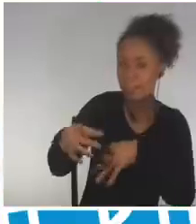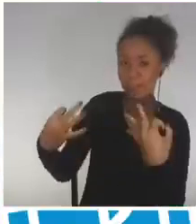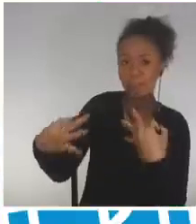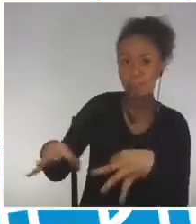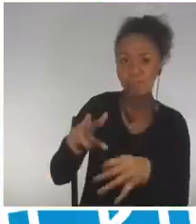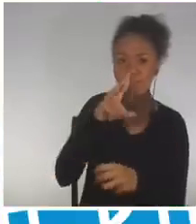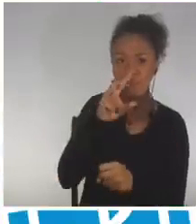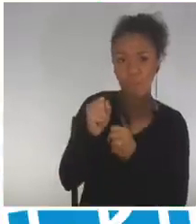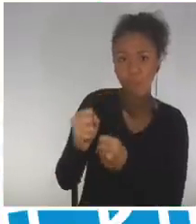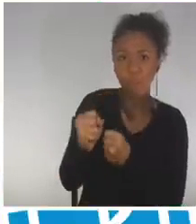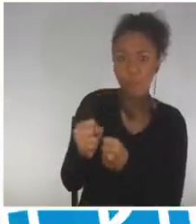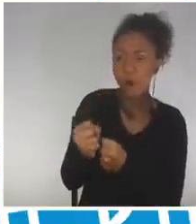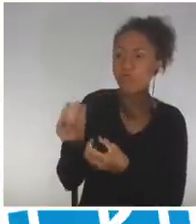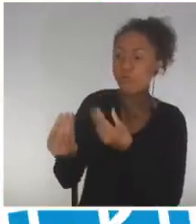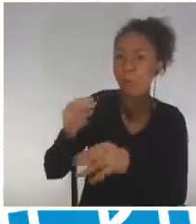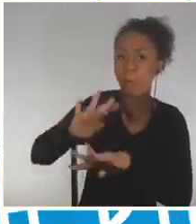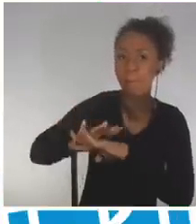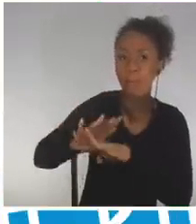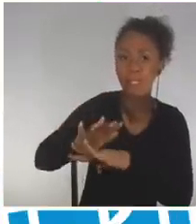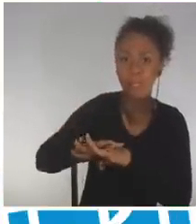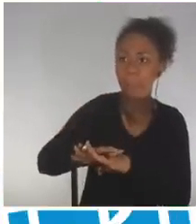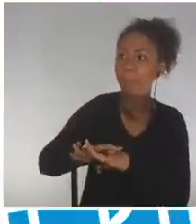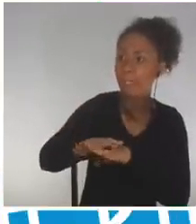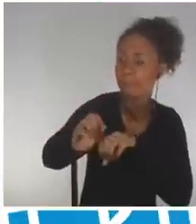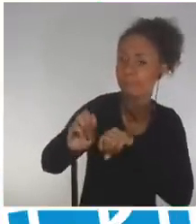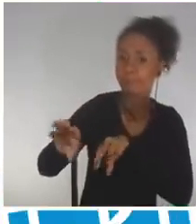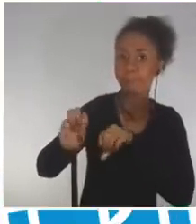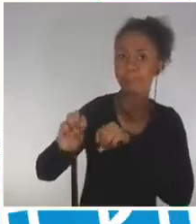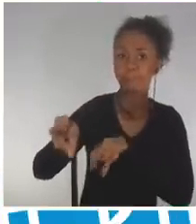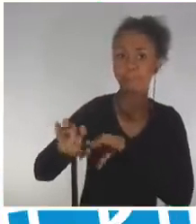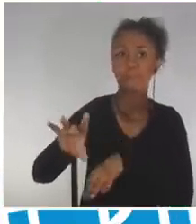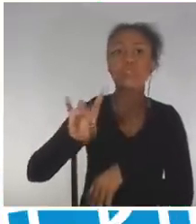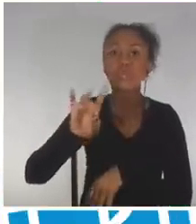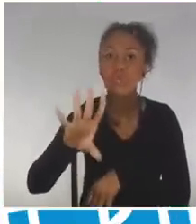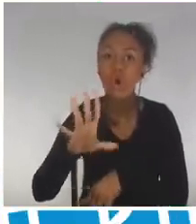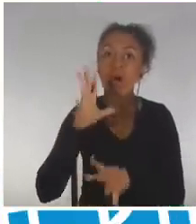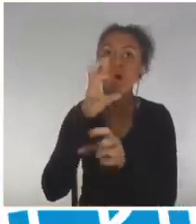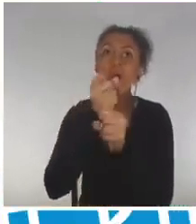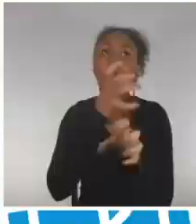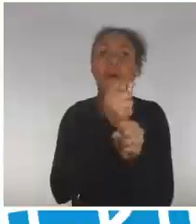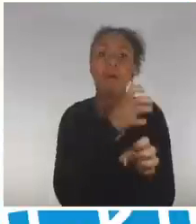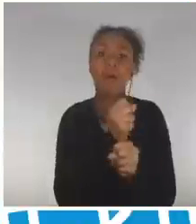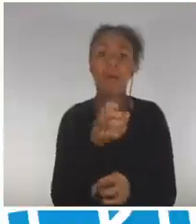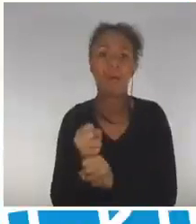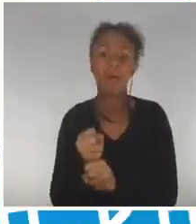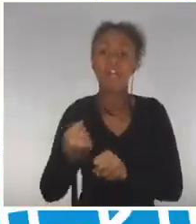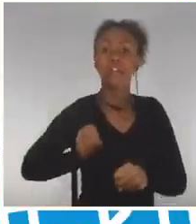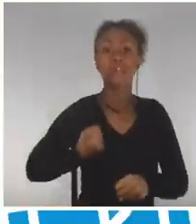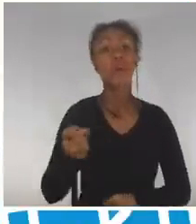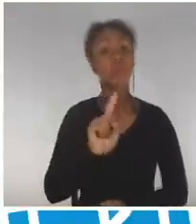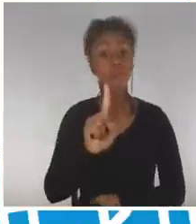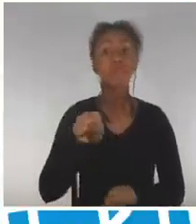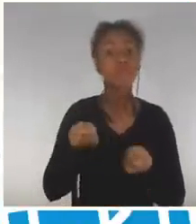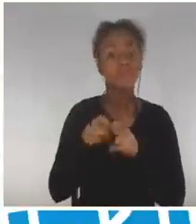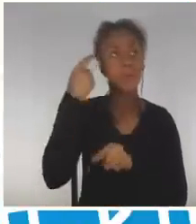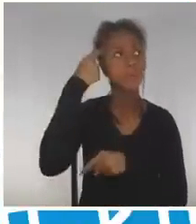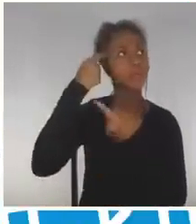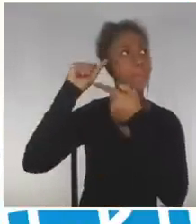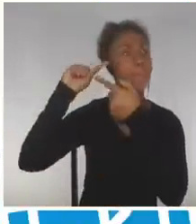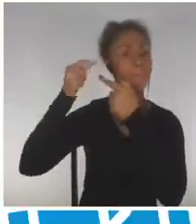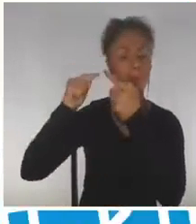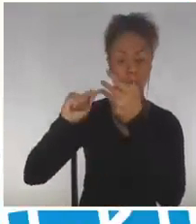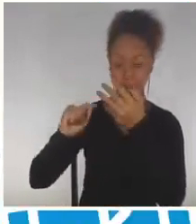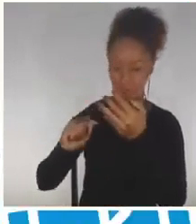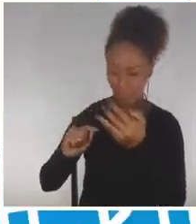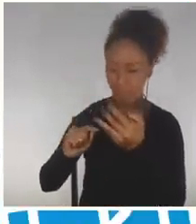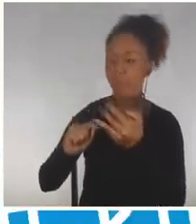robusta, de matemática, que vão, inclusive, além da capacidade de lidar com números, mas raciocínio crítico,